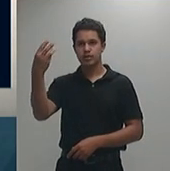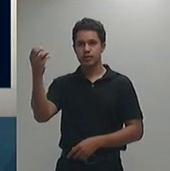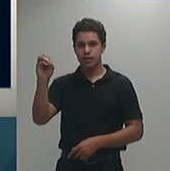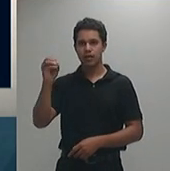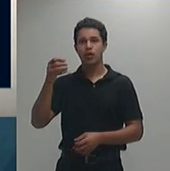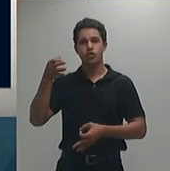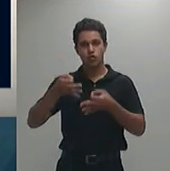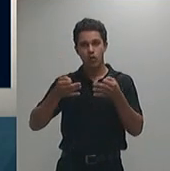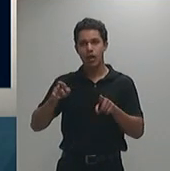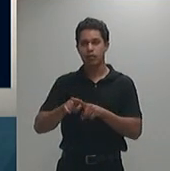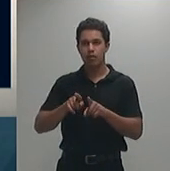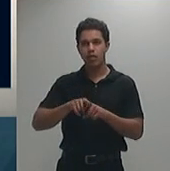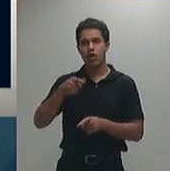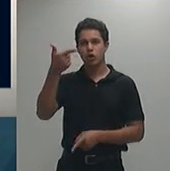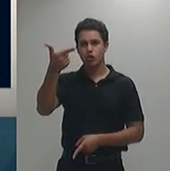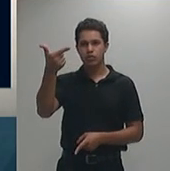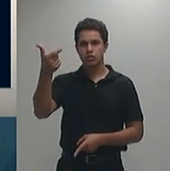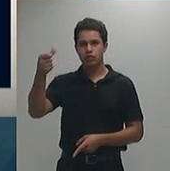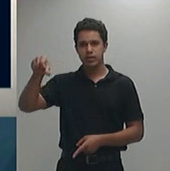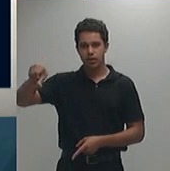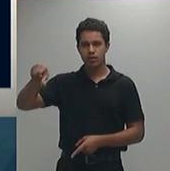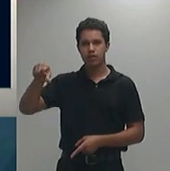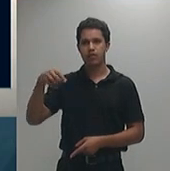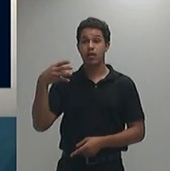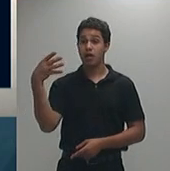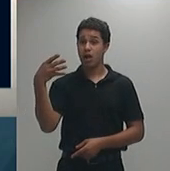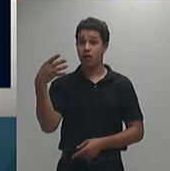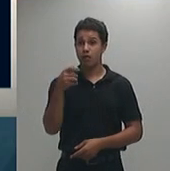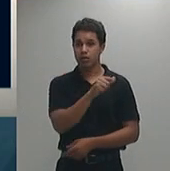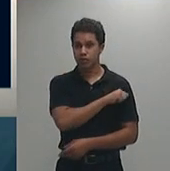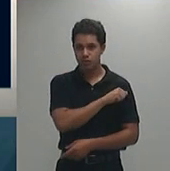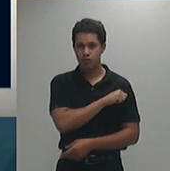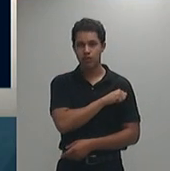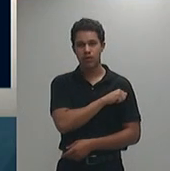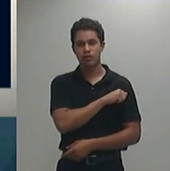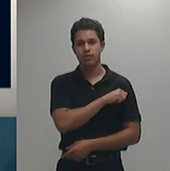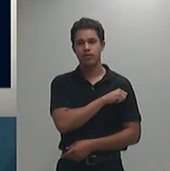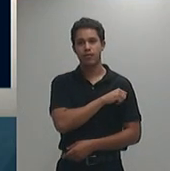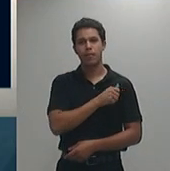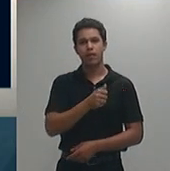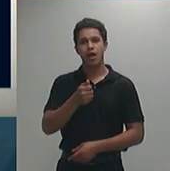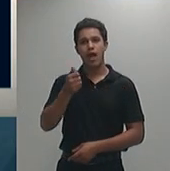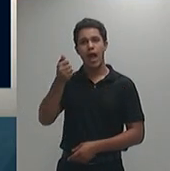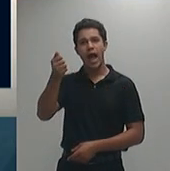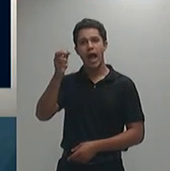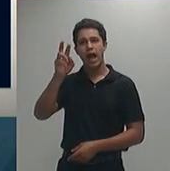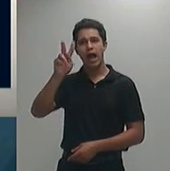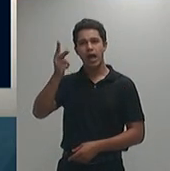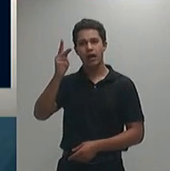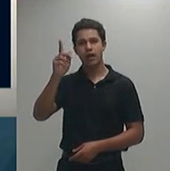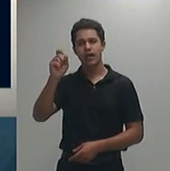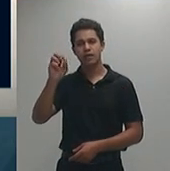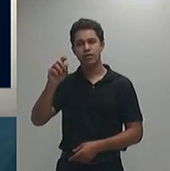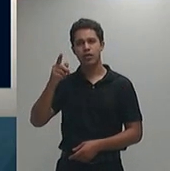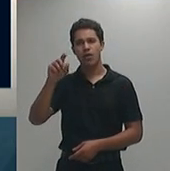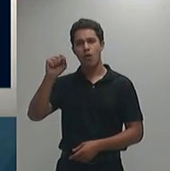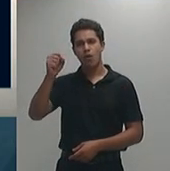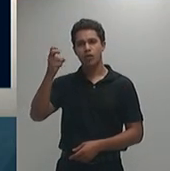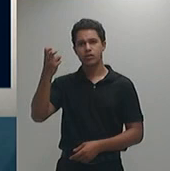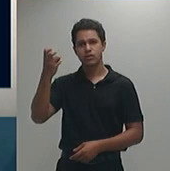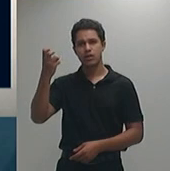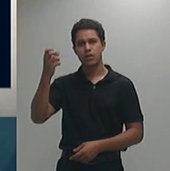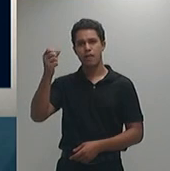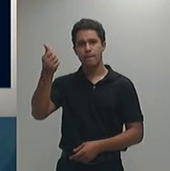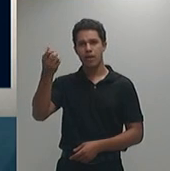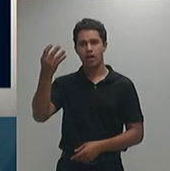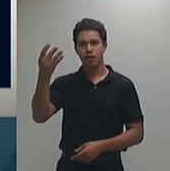também 2019 na quarta turma é o ar S8 o 5463 um